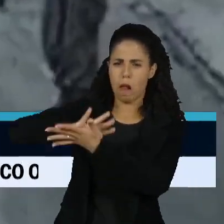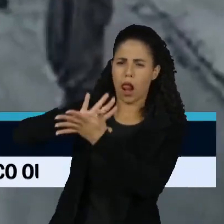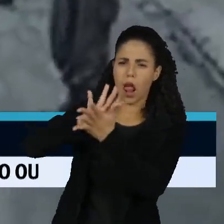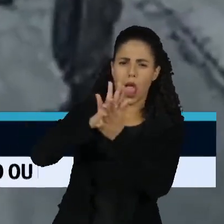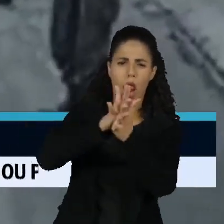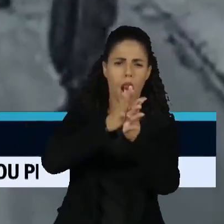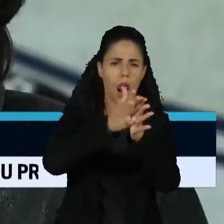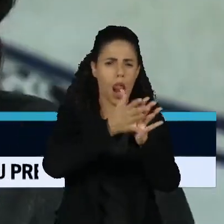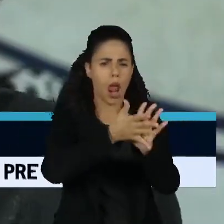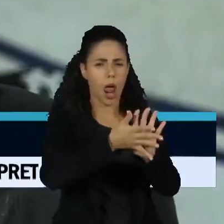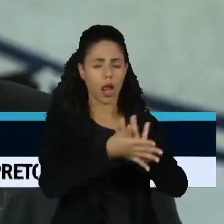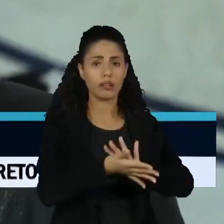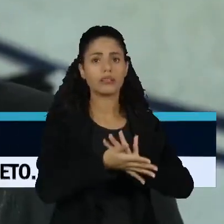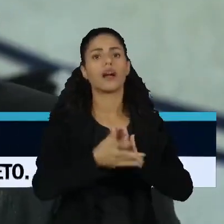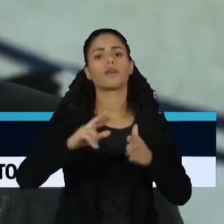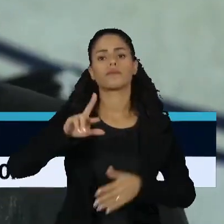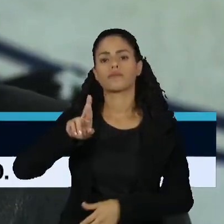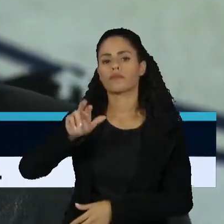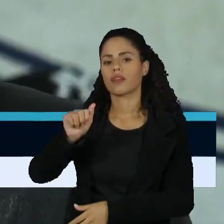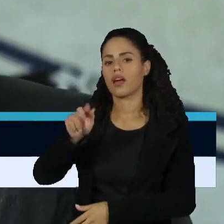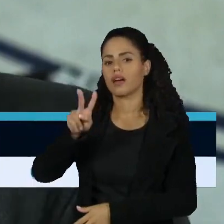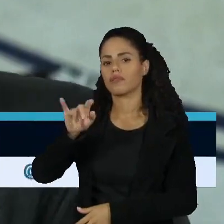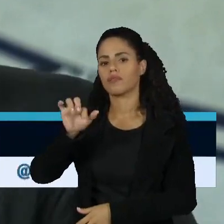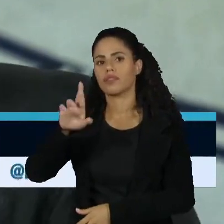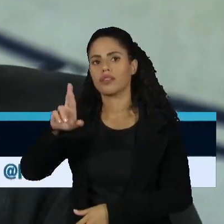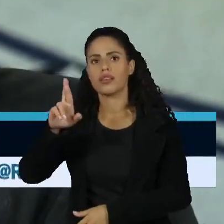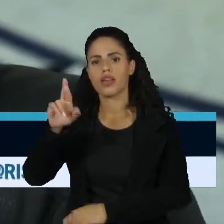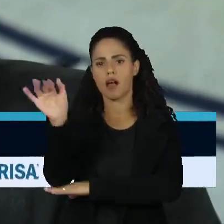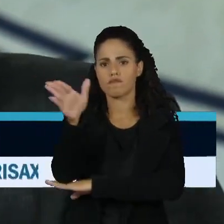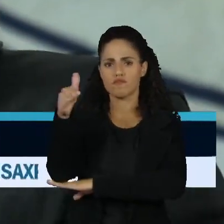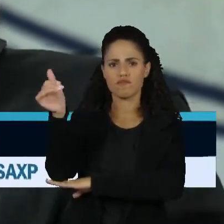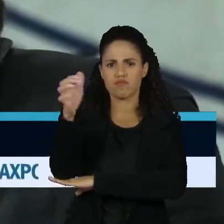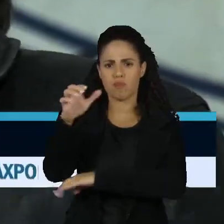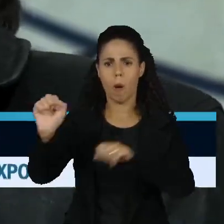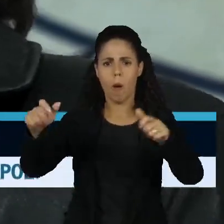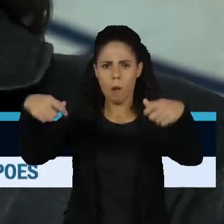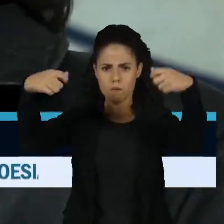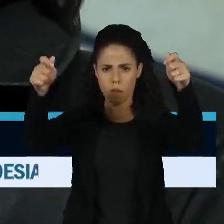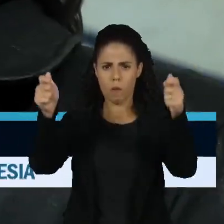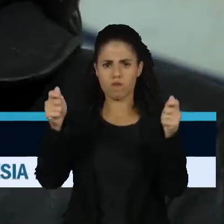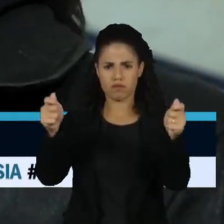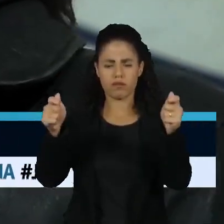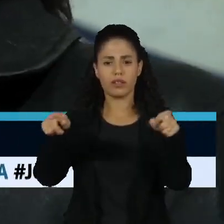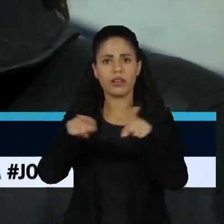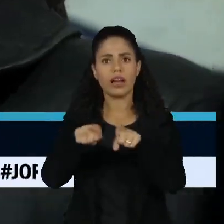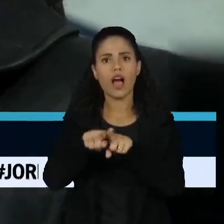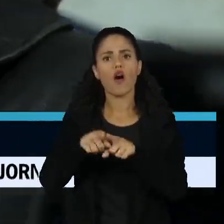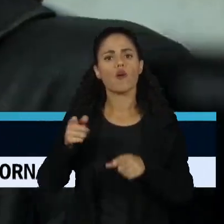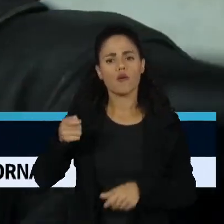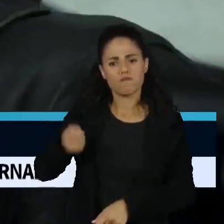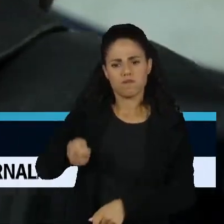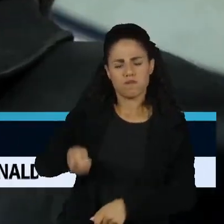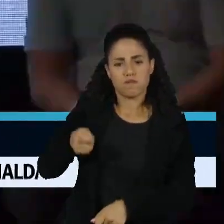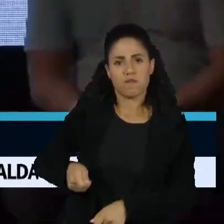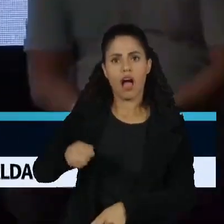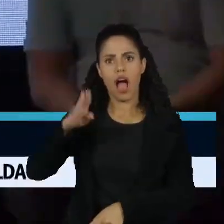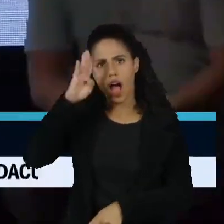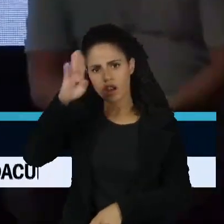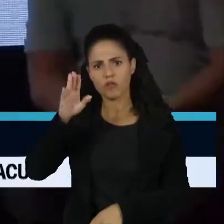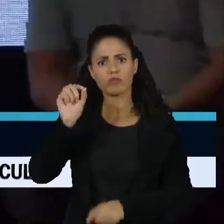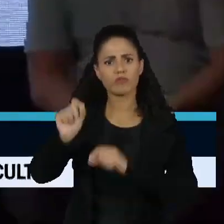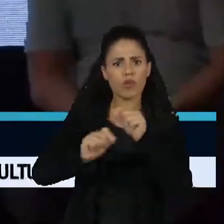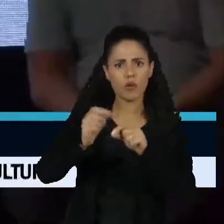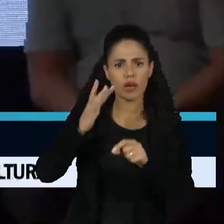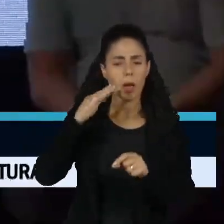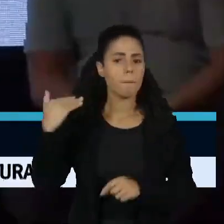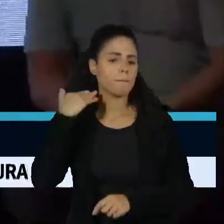da América Latina impunha Bandeiras polêmicas como dinamitar nas palavras dele o